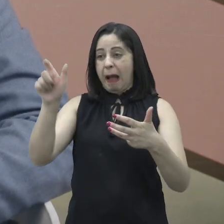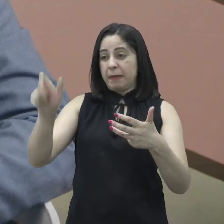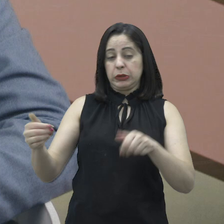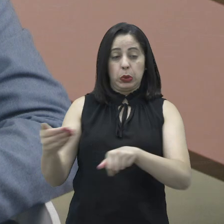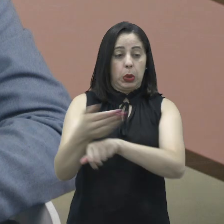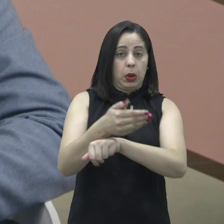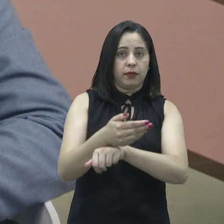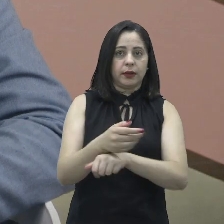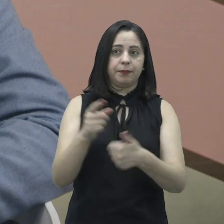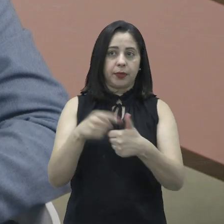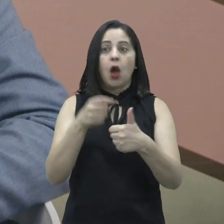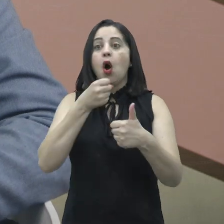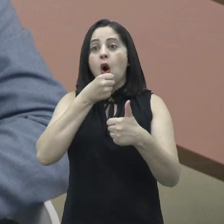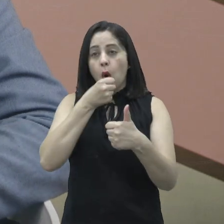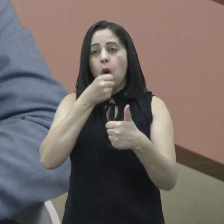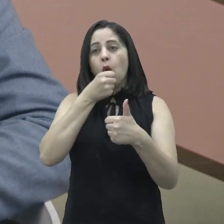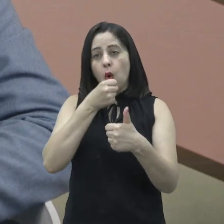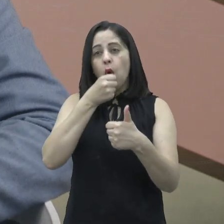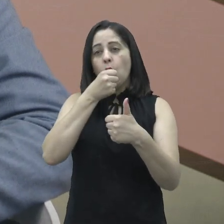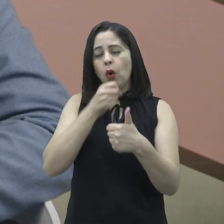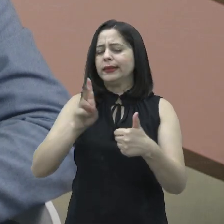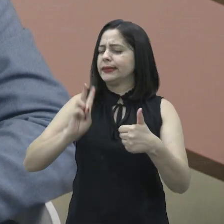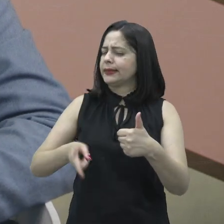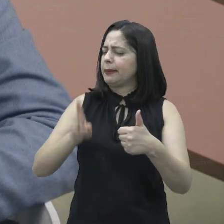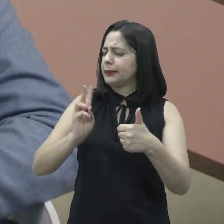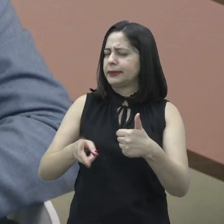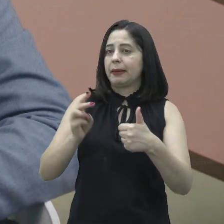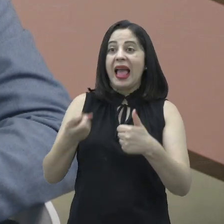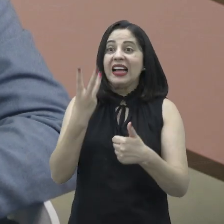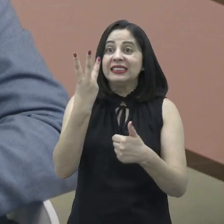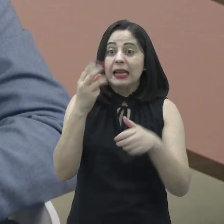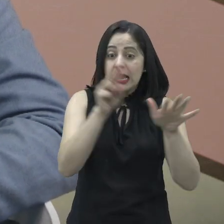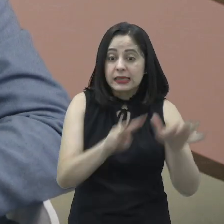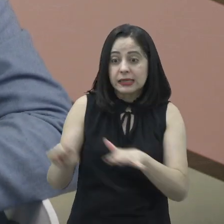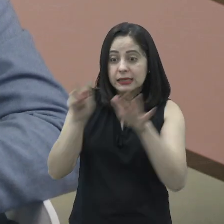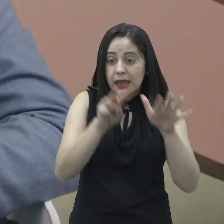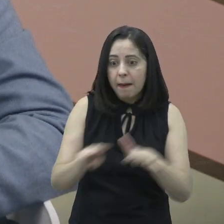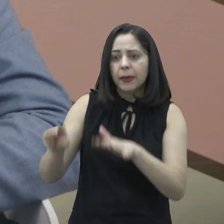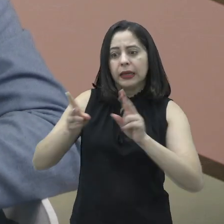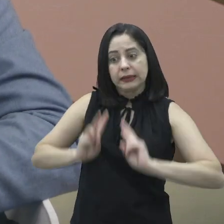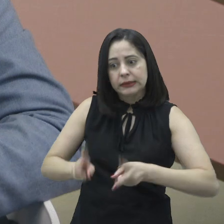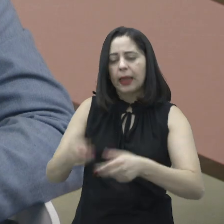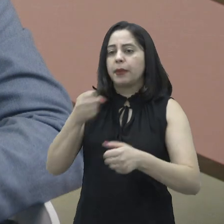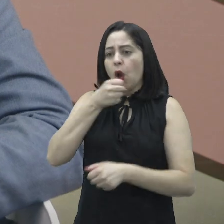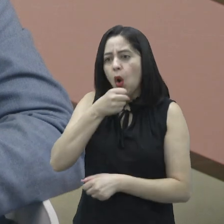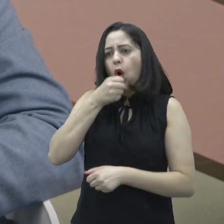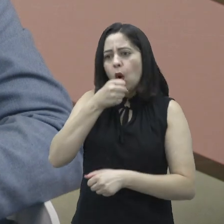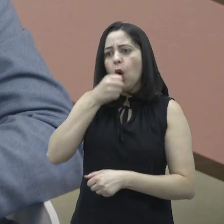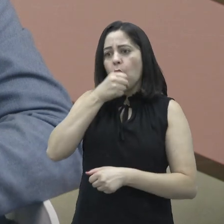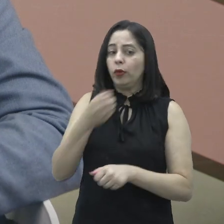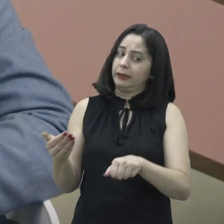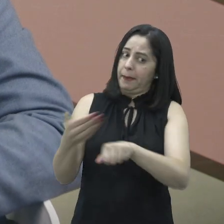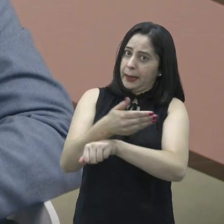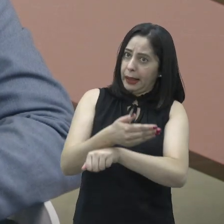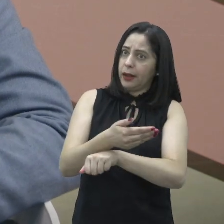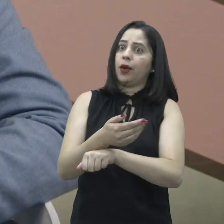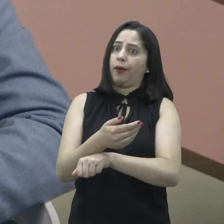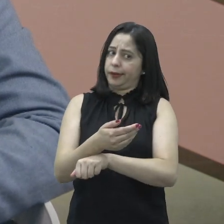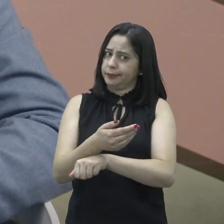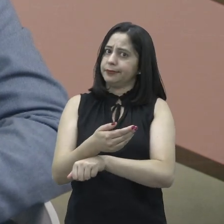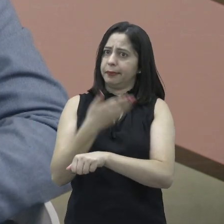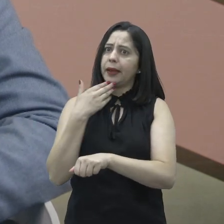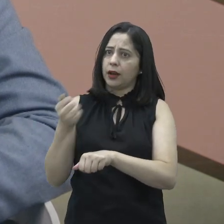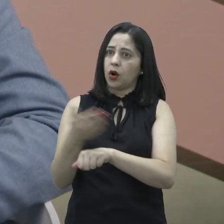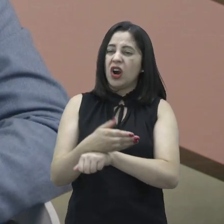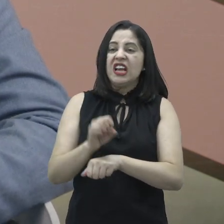pneumologista? Então, a tosse crônica principalmente, a partir de 3 semanas de uma tosse que não melhora, uma tosse produtiva,